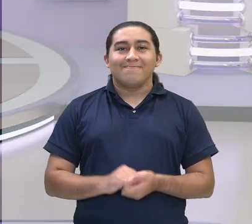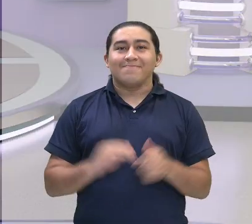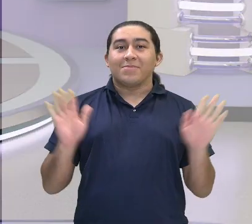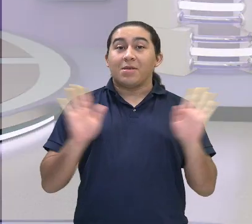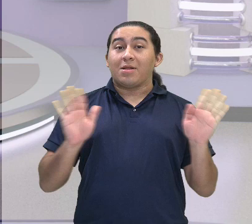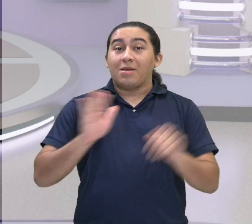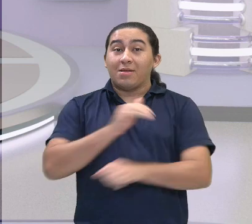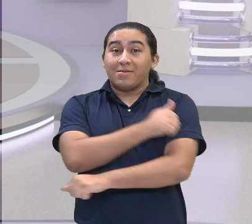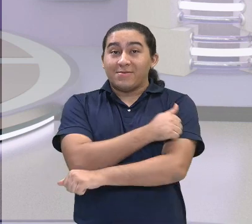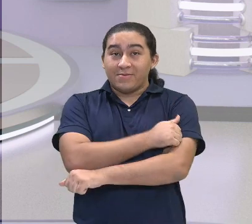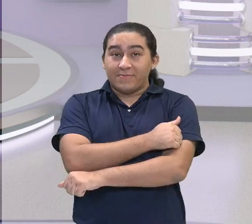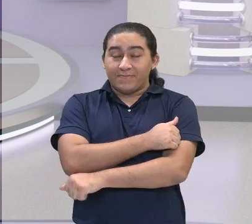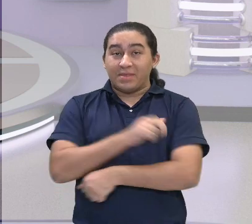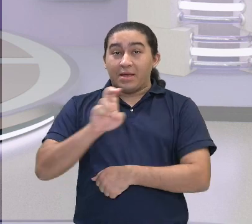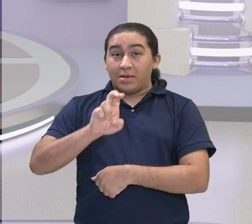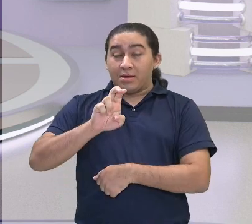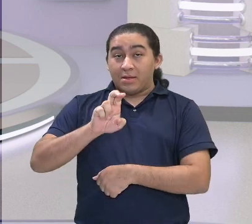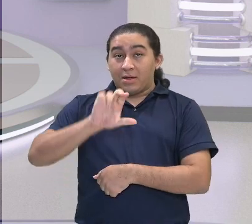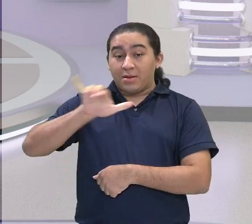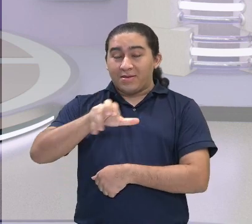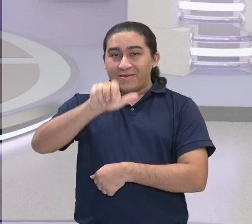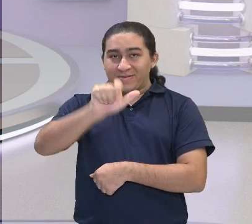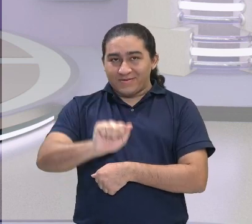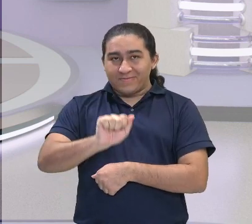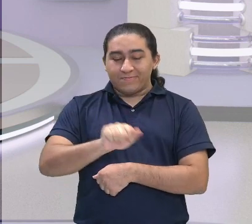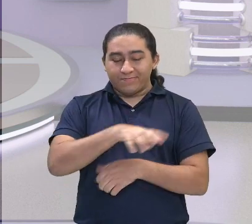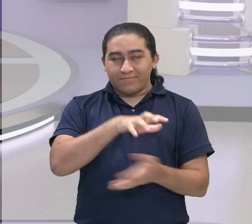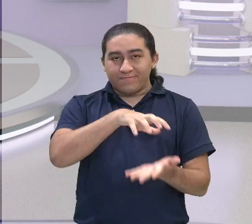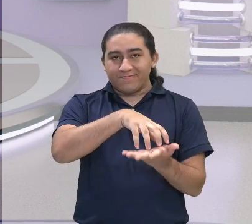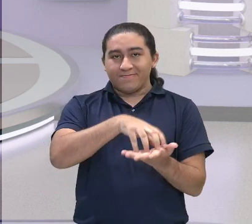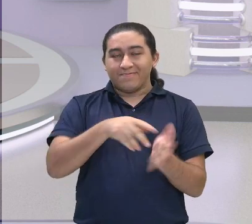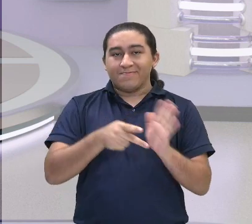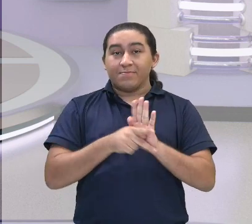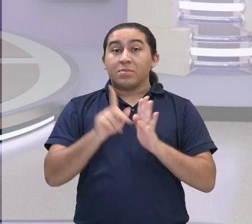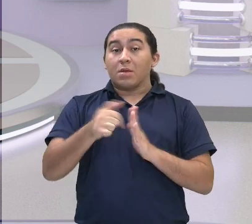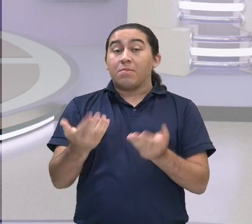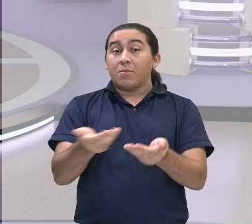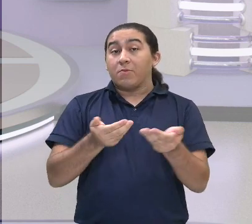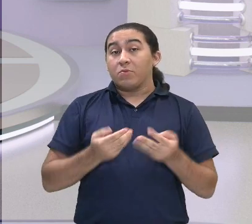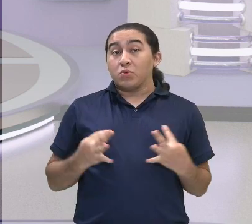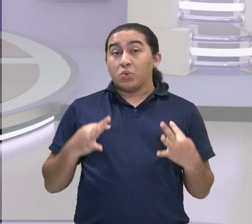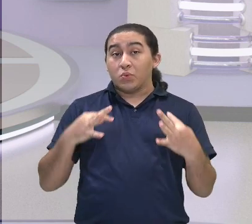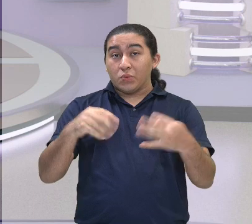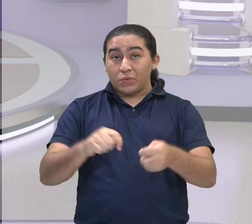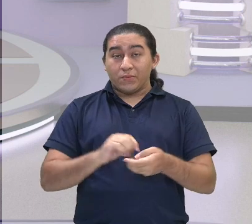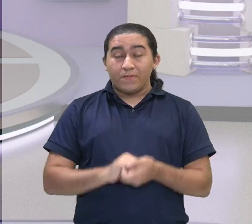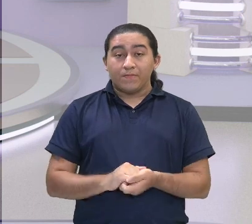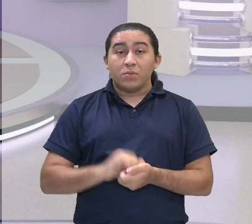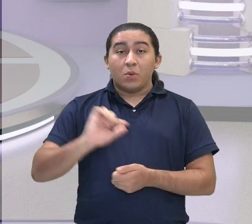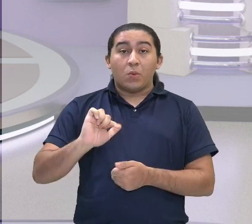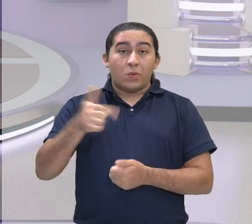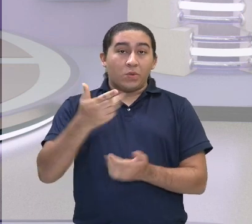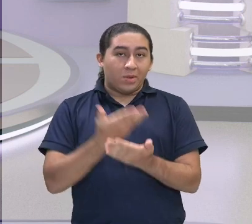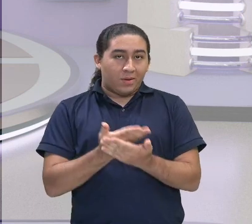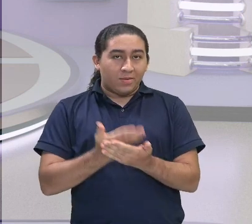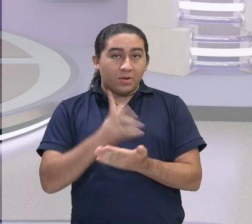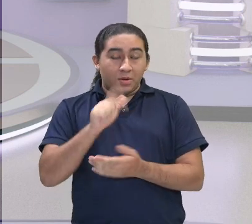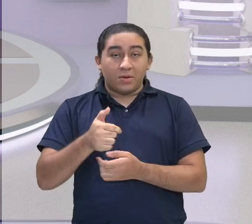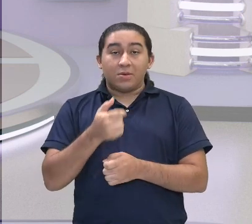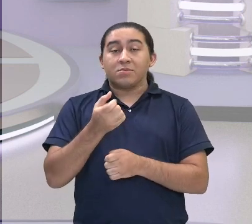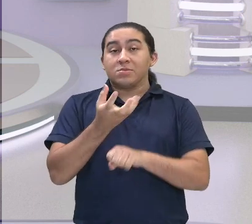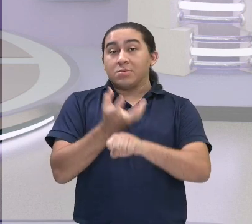Olá, alunos da quinta fase da educação de jovens e adultos, sejam bem-vindos a mais uma aula de